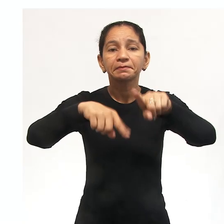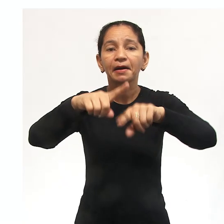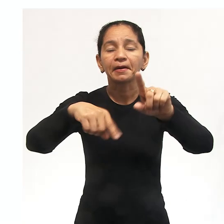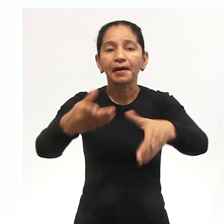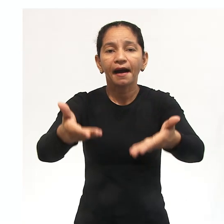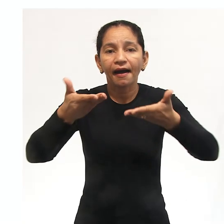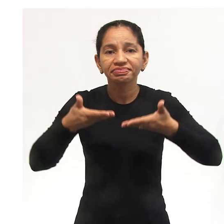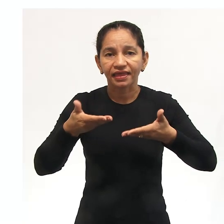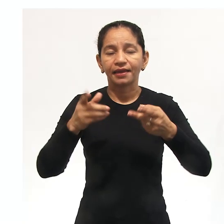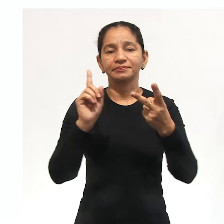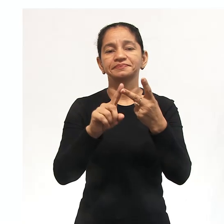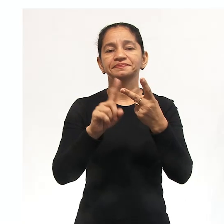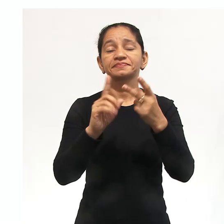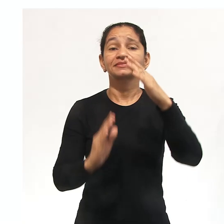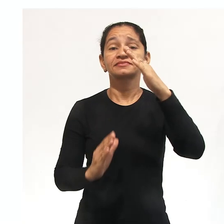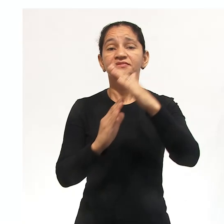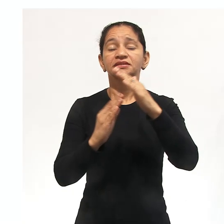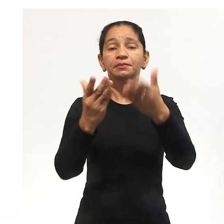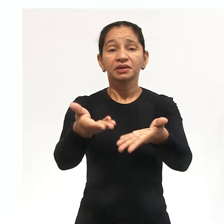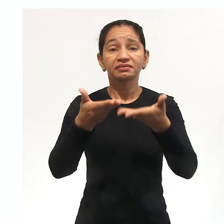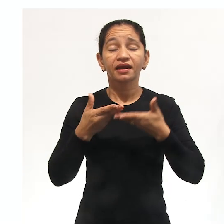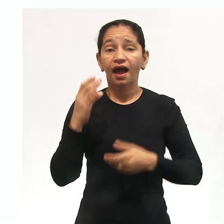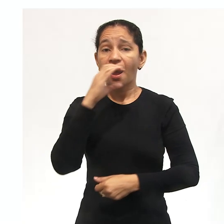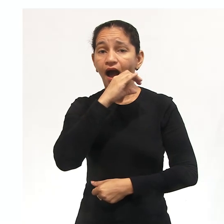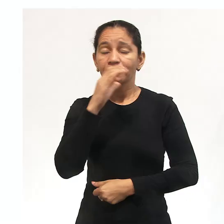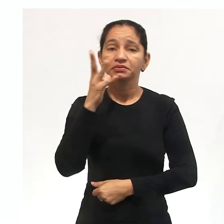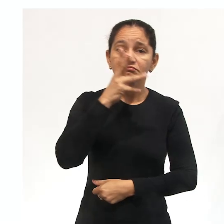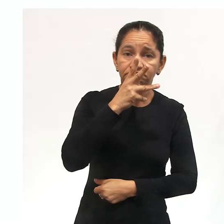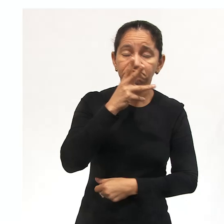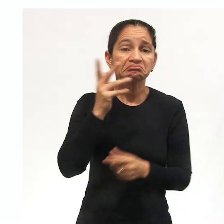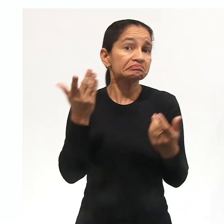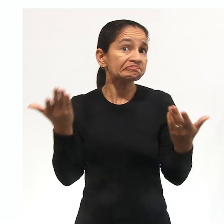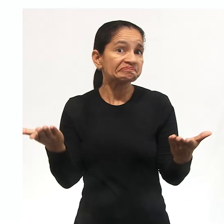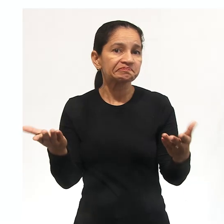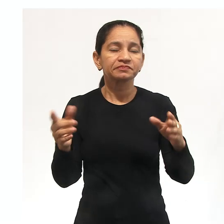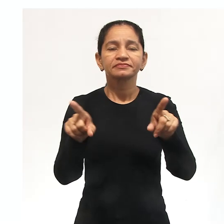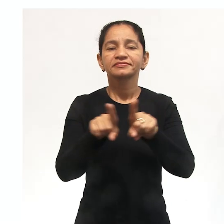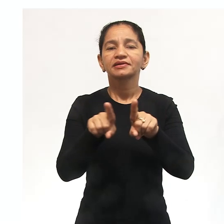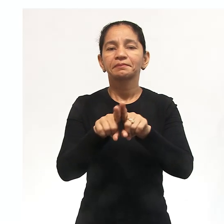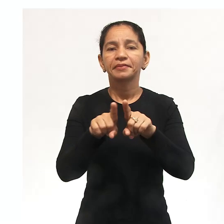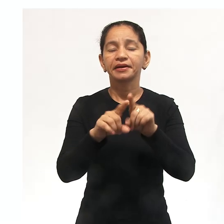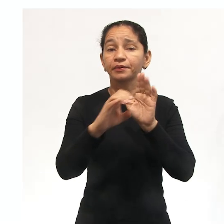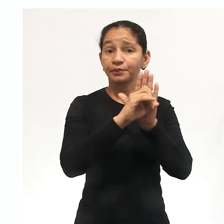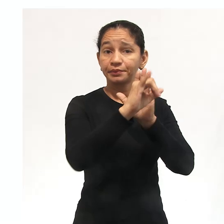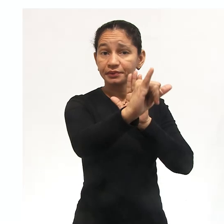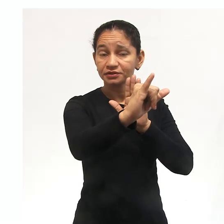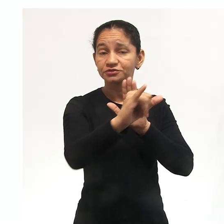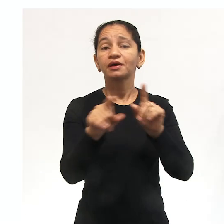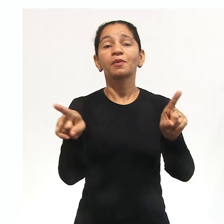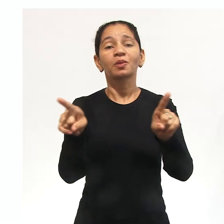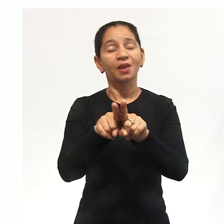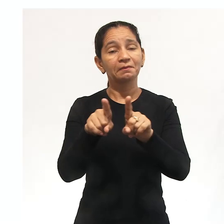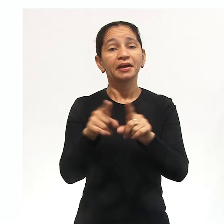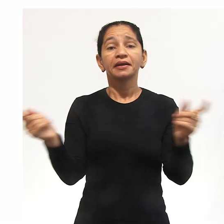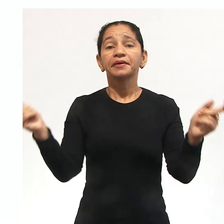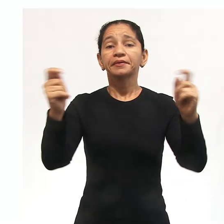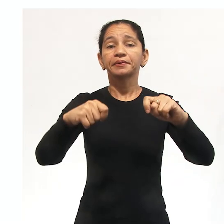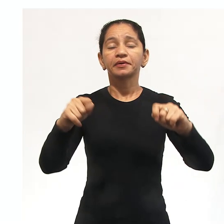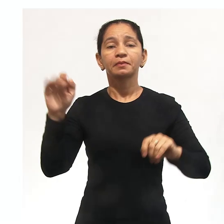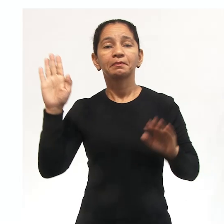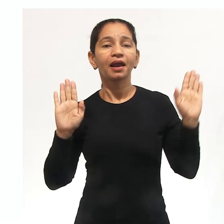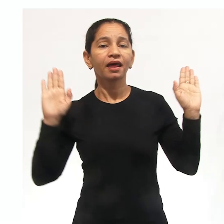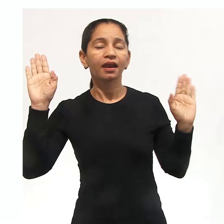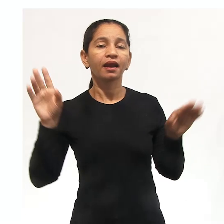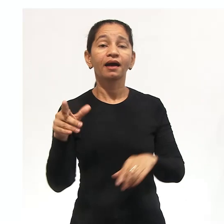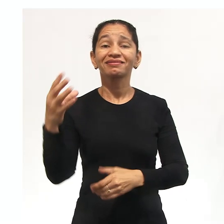utilizadas na execução do serviço, a forma de entrega, o prazo de validade, né? Por último, o edital de licitação,